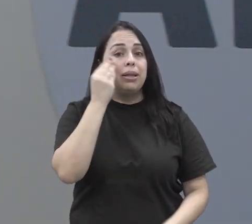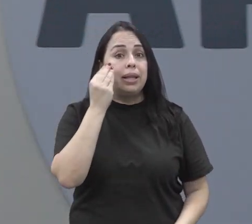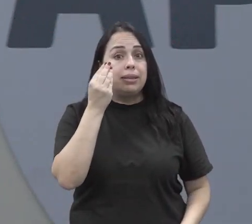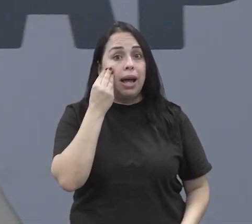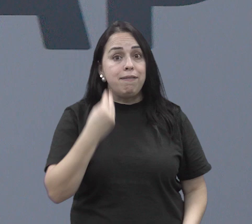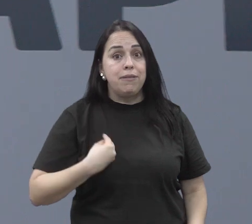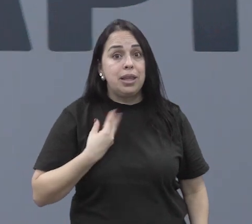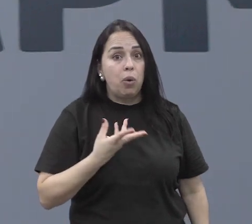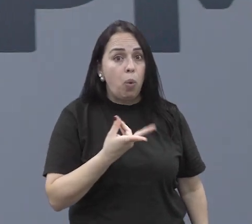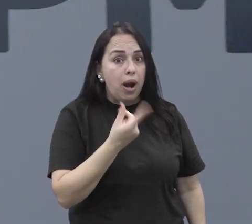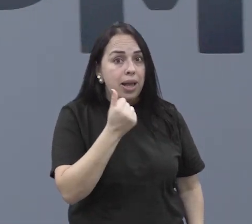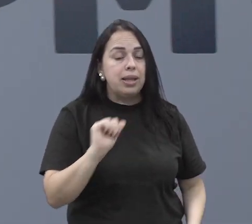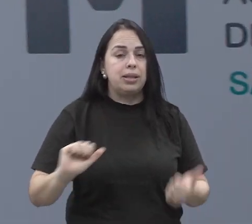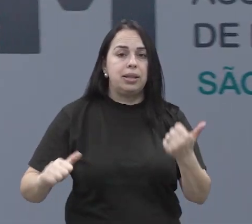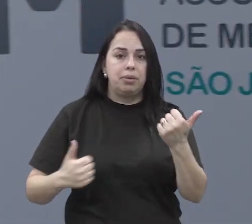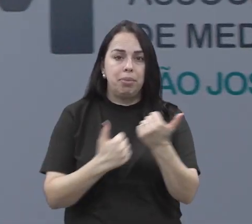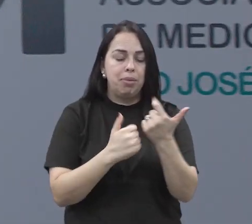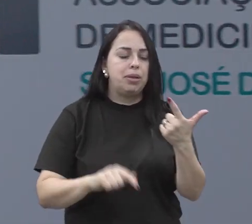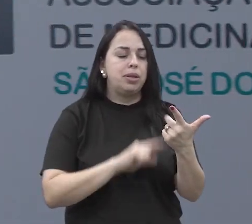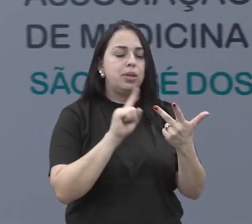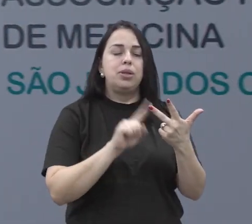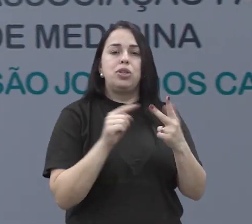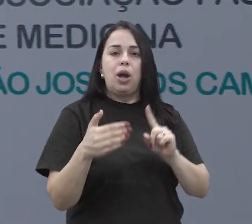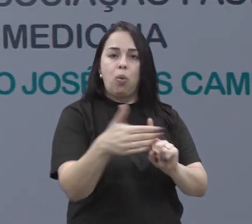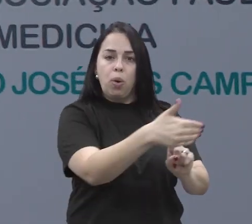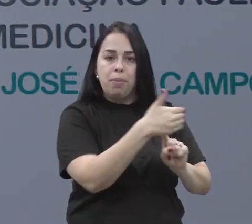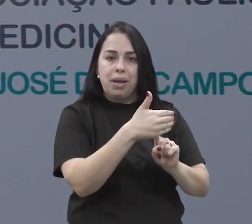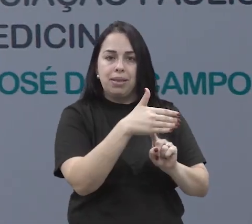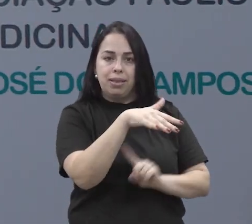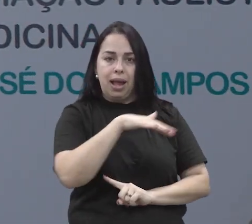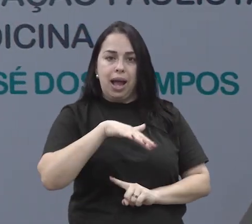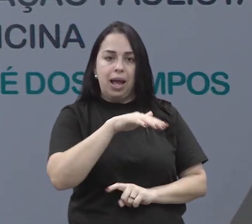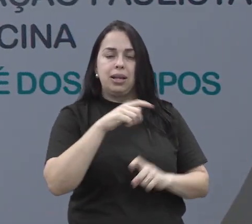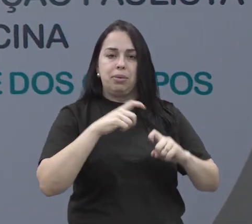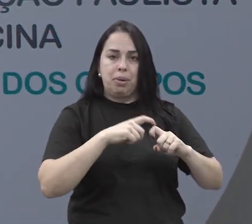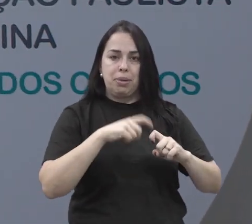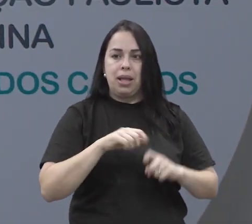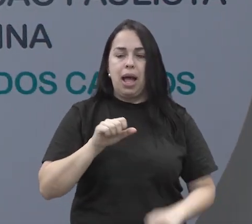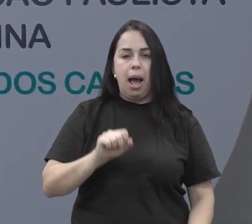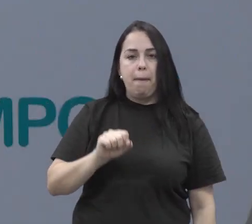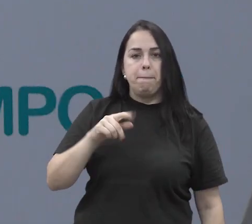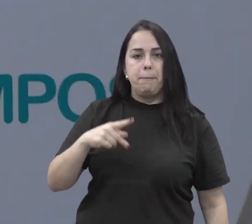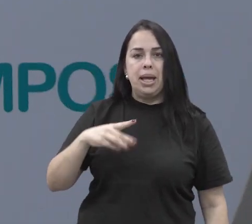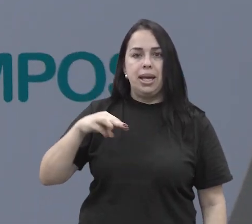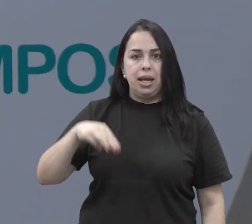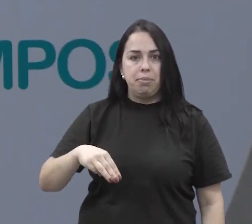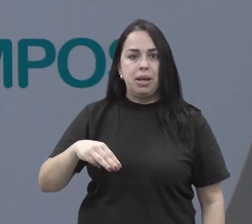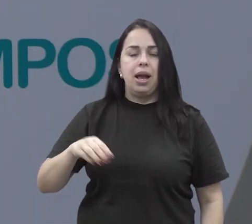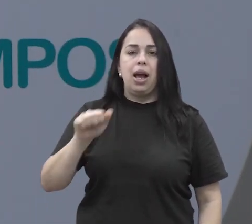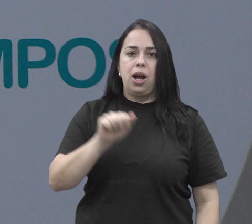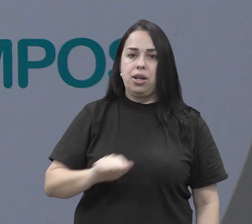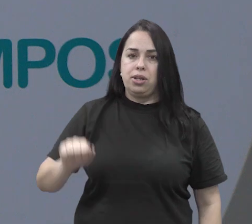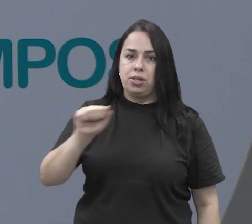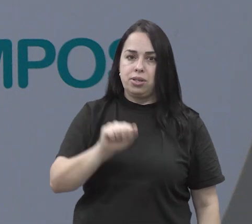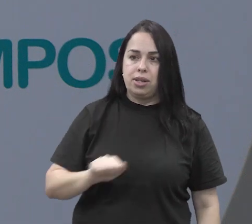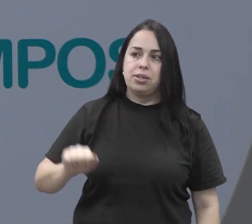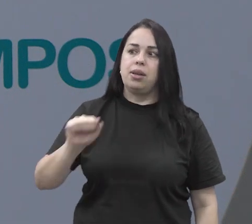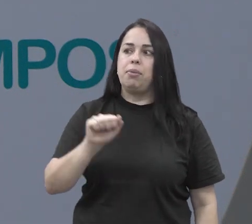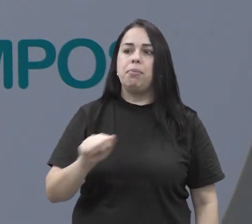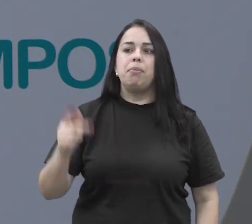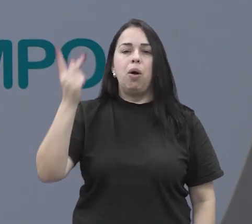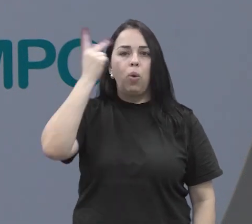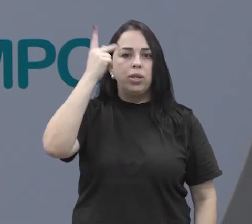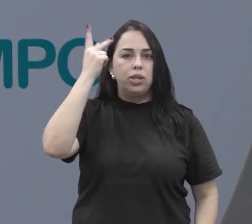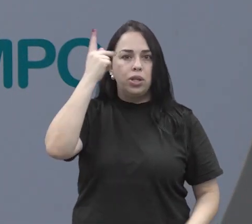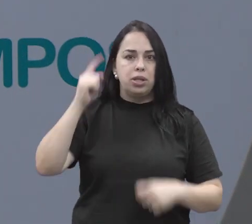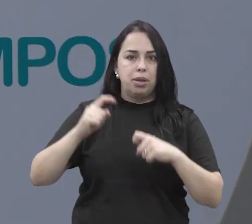trazer qualidade de vida, suporte e acolhimento à comunidade médica, a APM, Associação Paulista de Medicina de